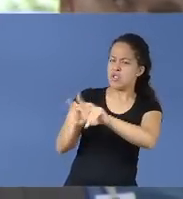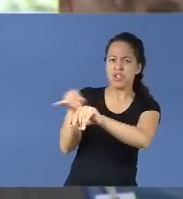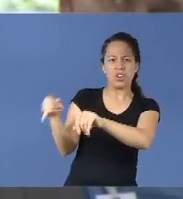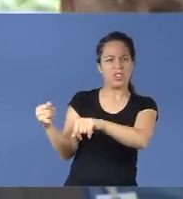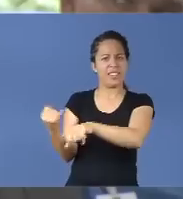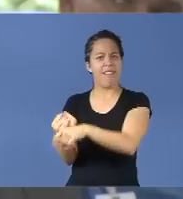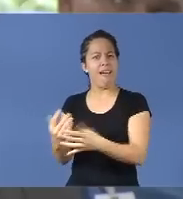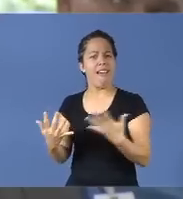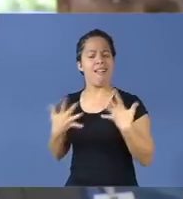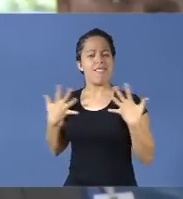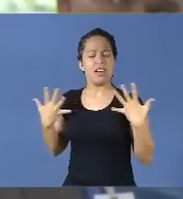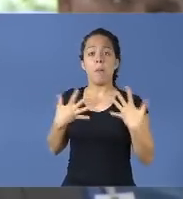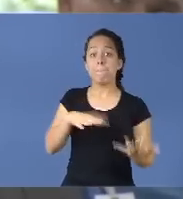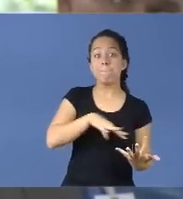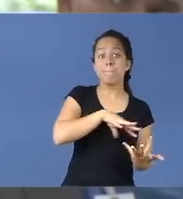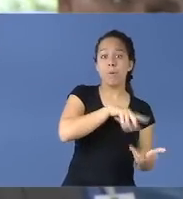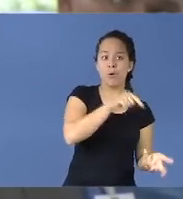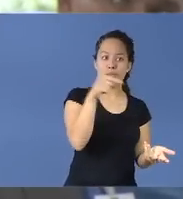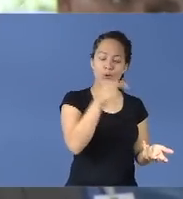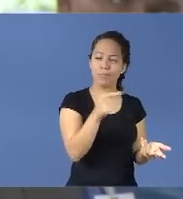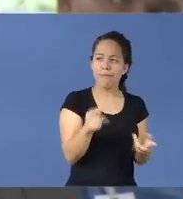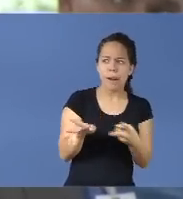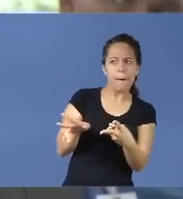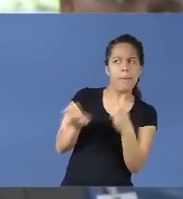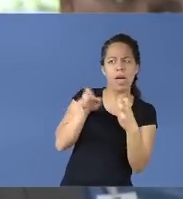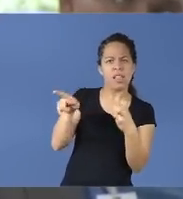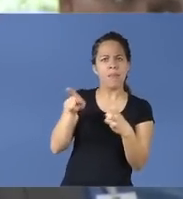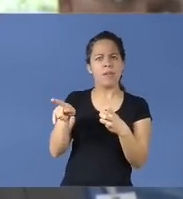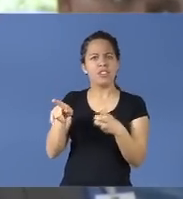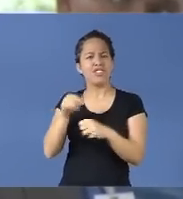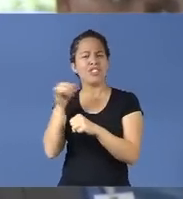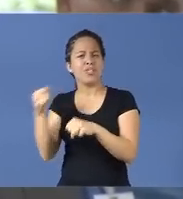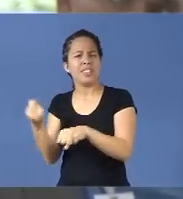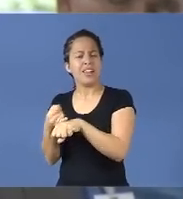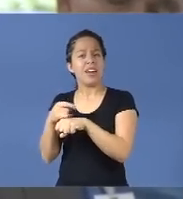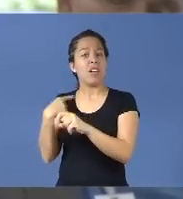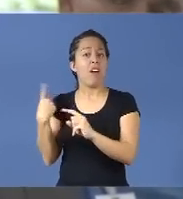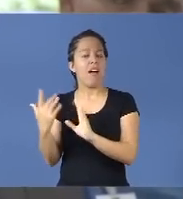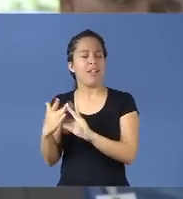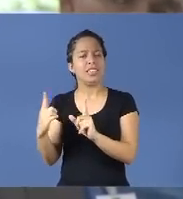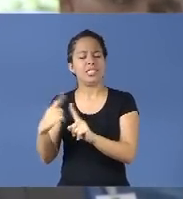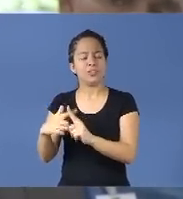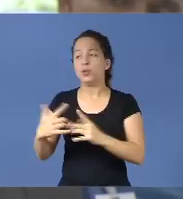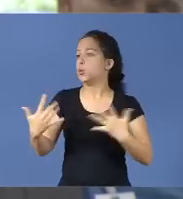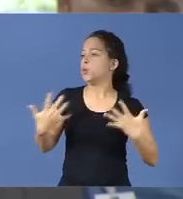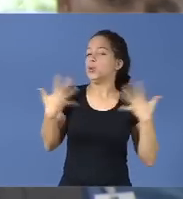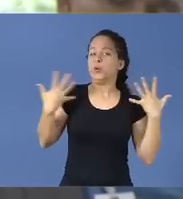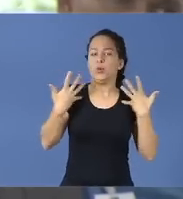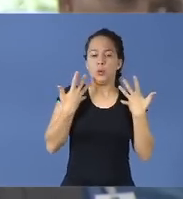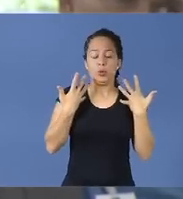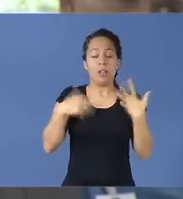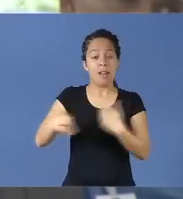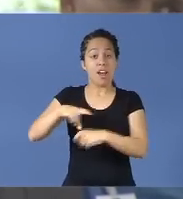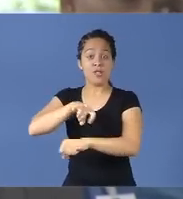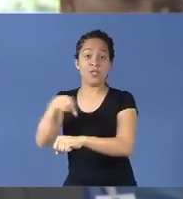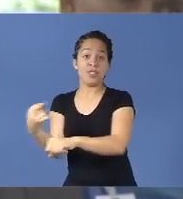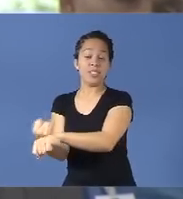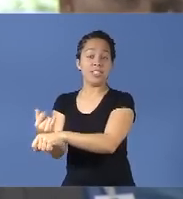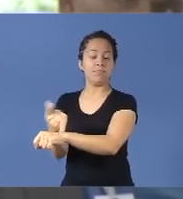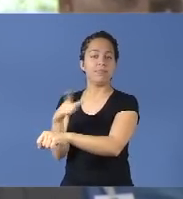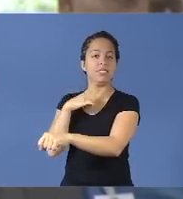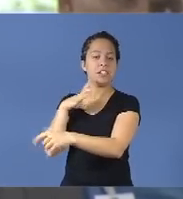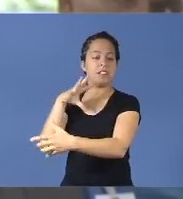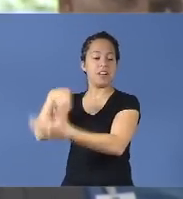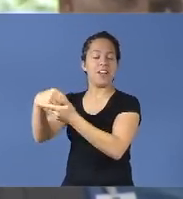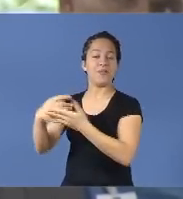Jerusalém, o mundo está ouvindo, que o projeto de Deus está em Jerusalém. O mundo está em trevas, mas em Jerusalém a alegria